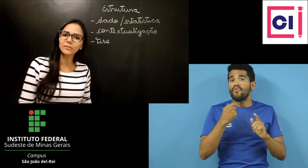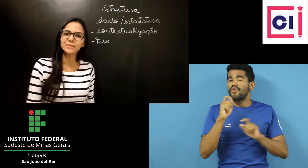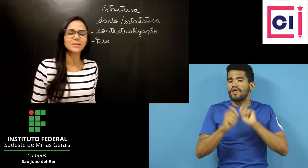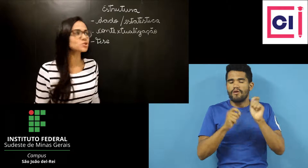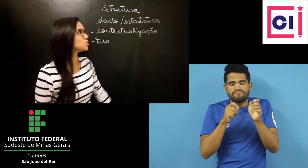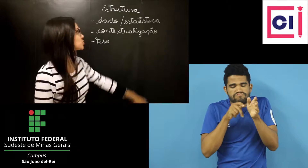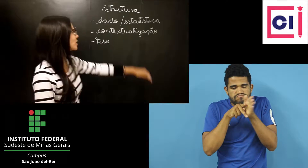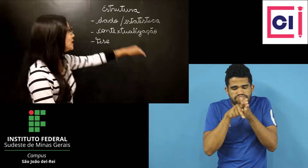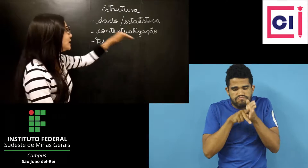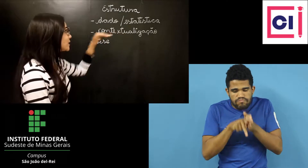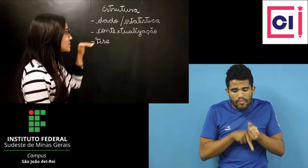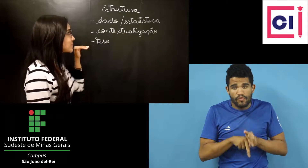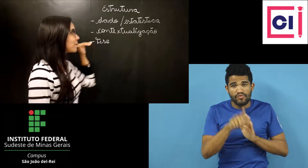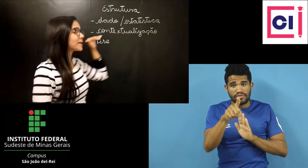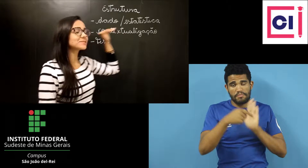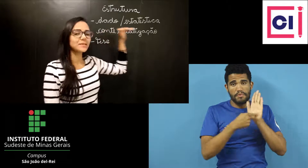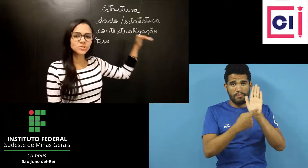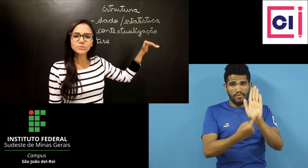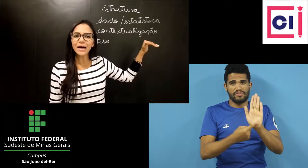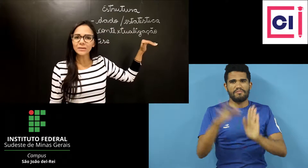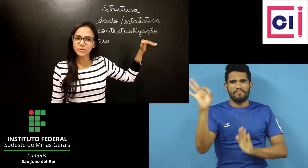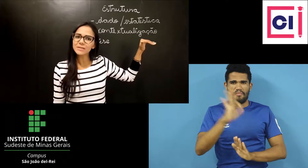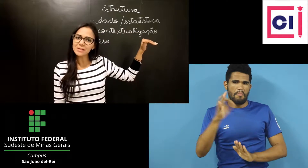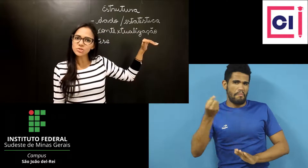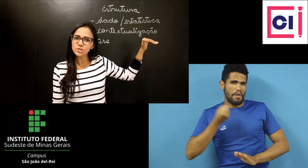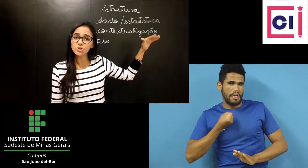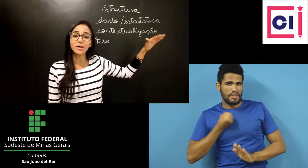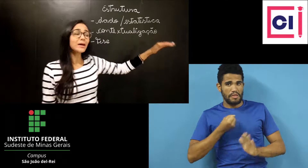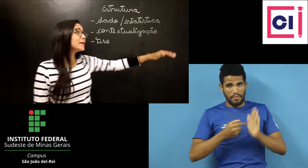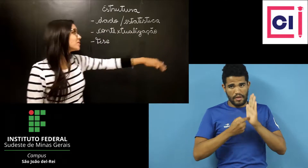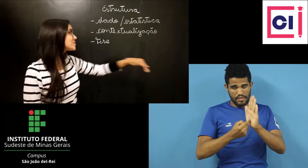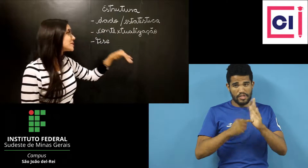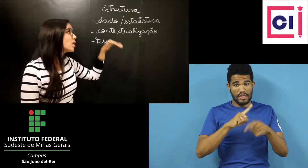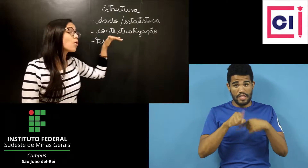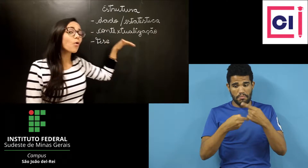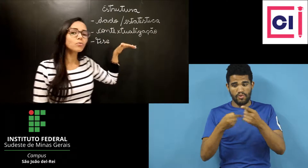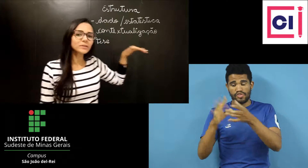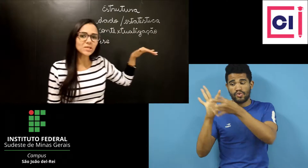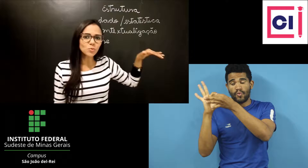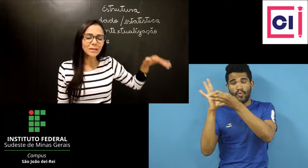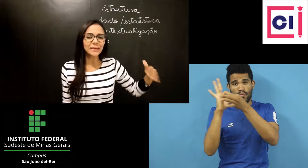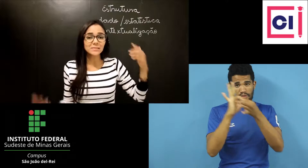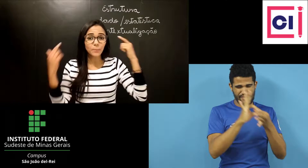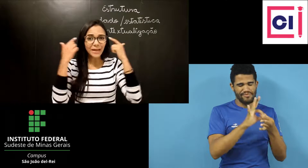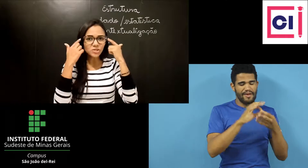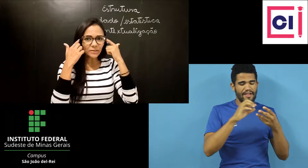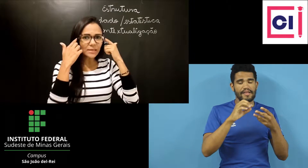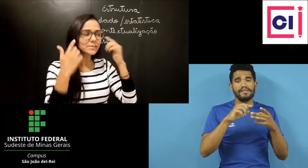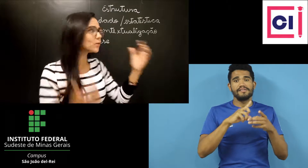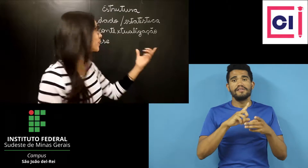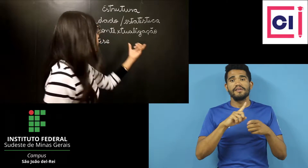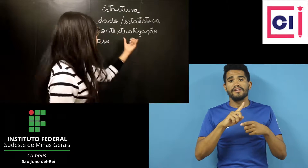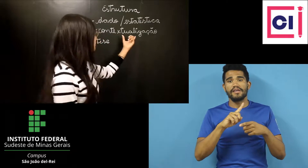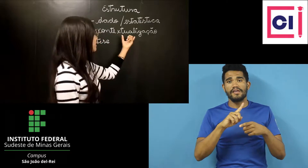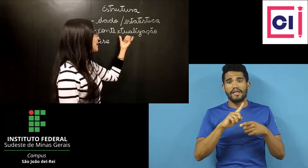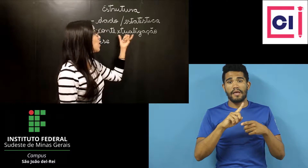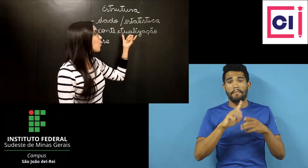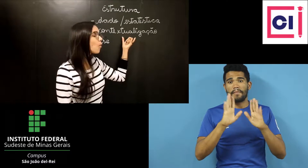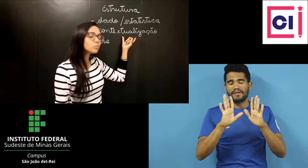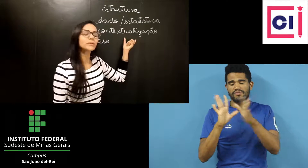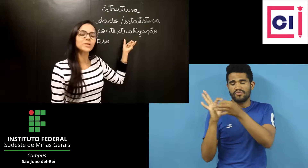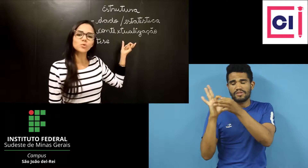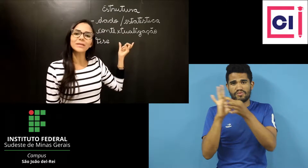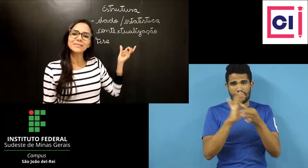com dado e estatística? Que você me apresente o dado e a estatística, que você contextualize, preste atenção que quando eu falo